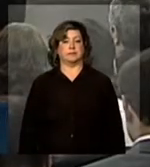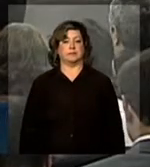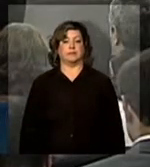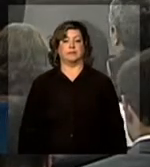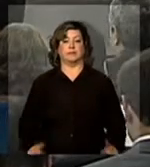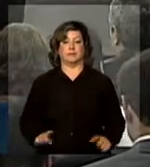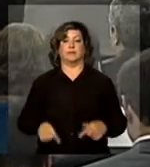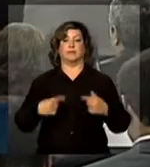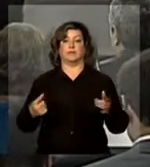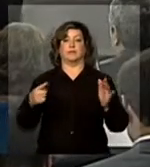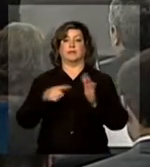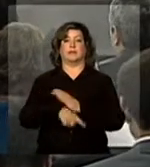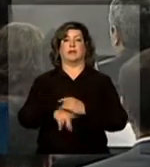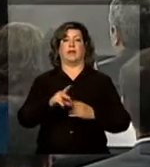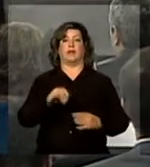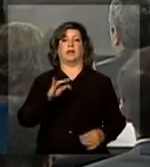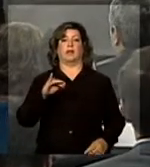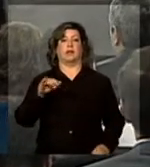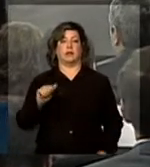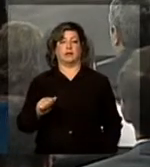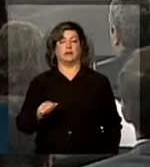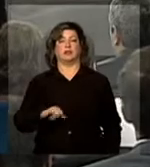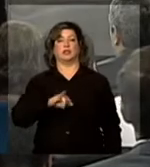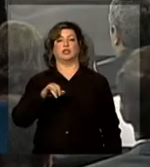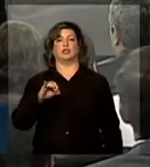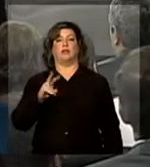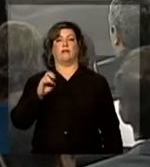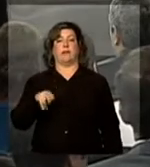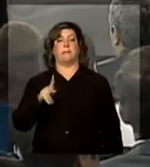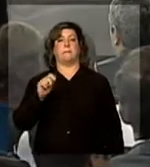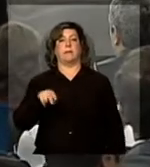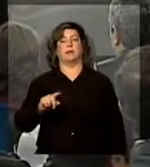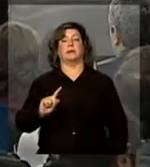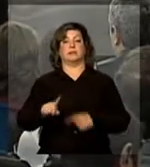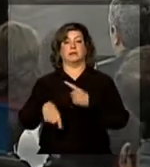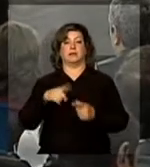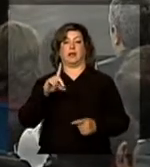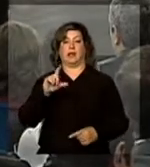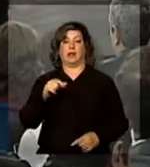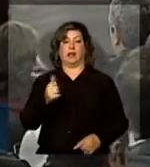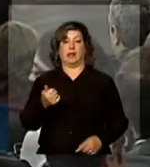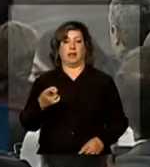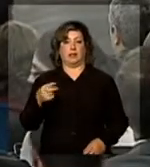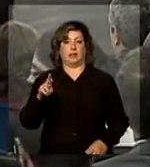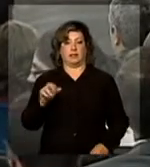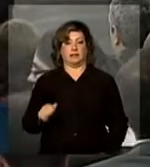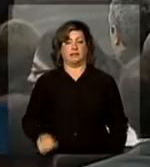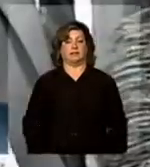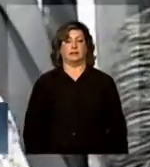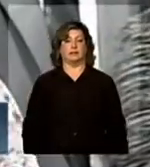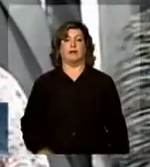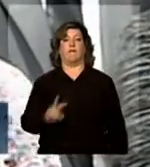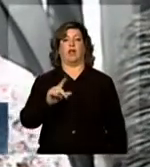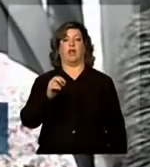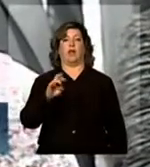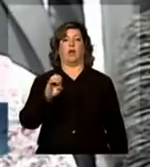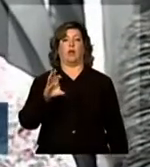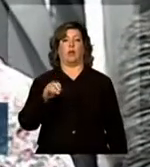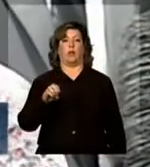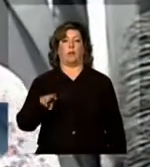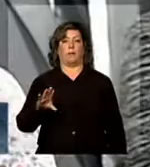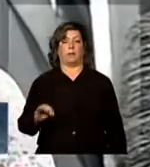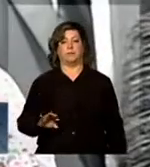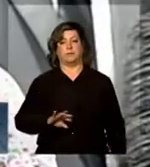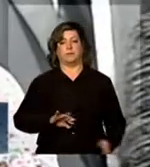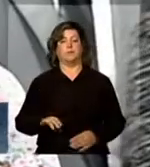Próxima pergunta de Kátia Brigolini, da Jovem Pan, e em seguida Leandra Pérez, do Valor Econômico. Bom dia, ministros. Ministro, eu quero